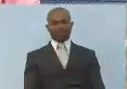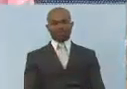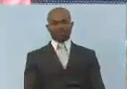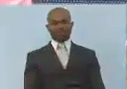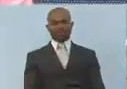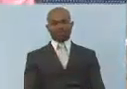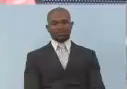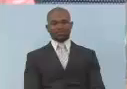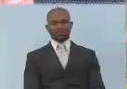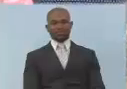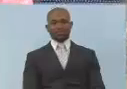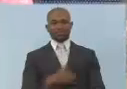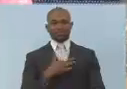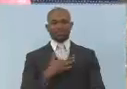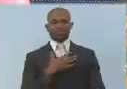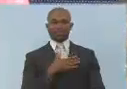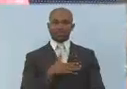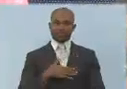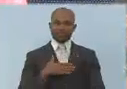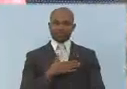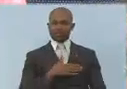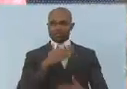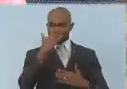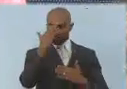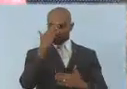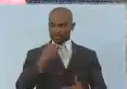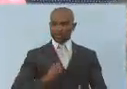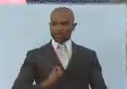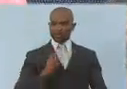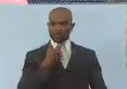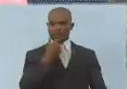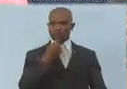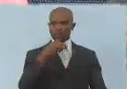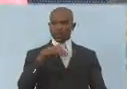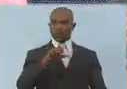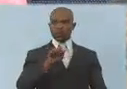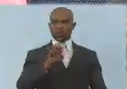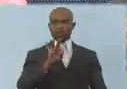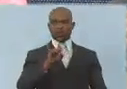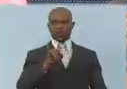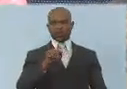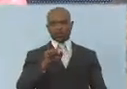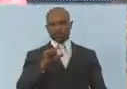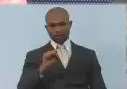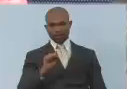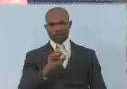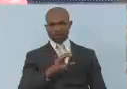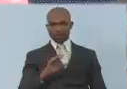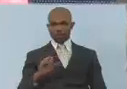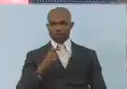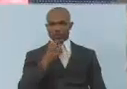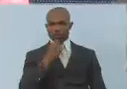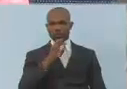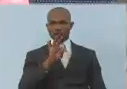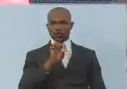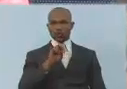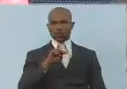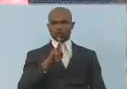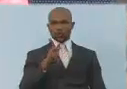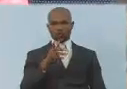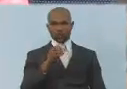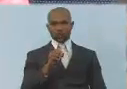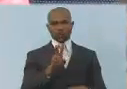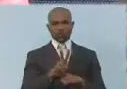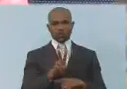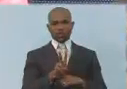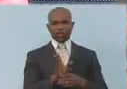eu gostaria primeiramente de agradecer aqui a presença do Matias, nosso coordenador executivo da ESAP, do Toninho, nosso gestor do Departamento de